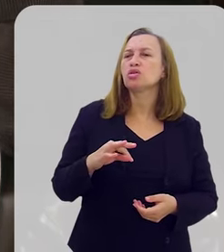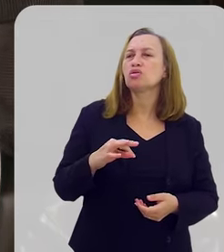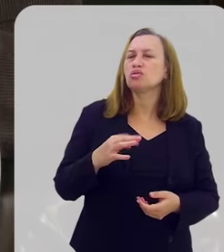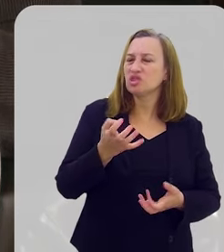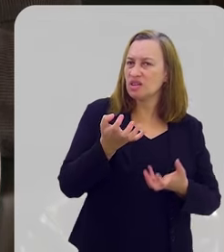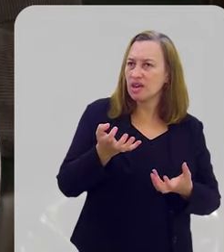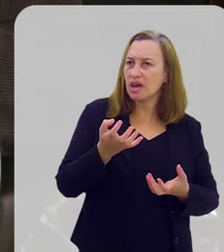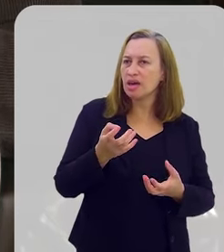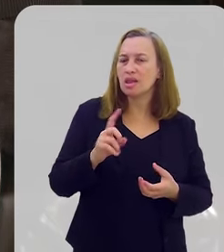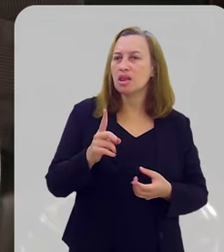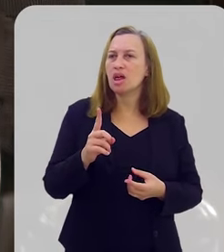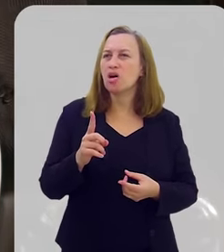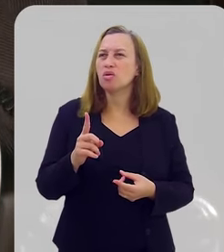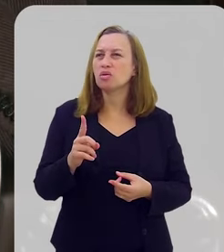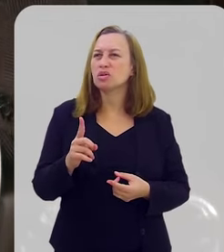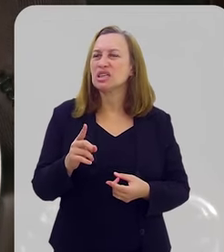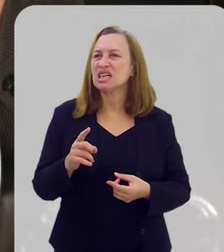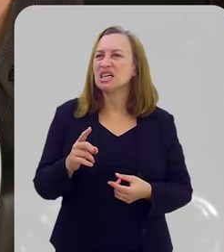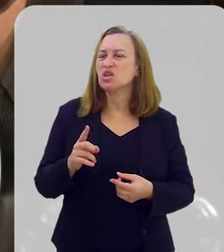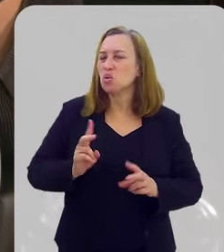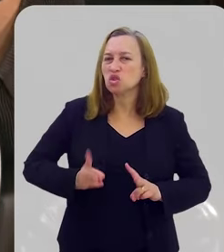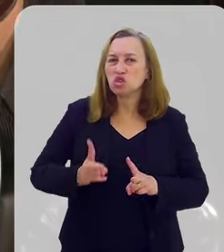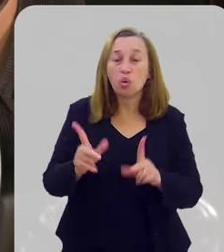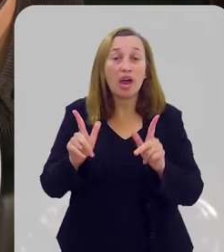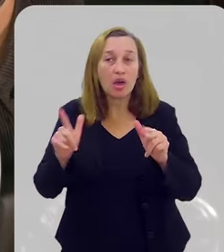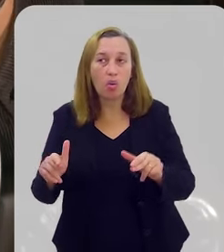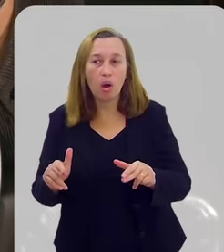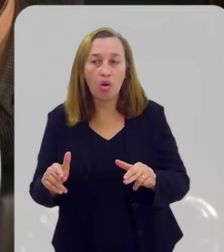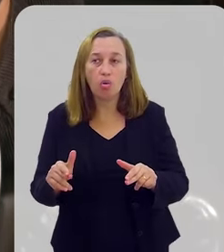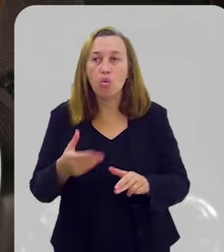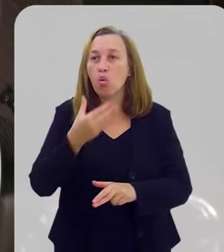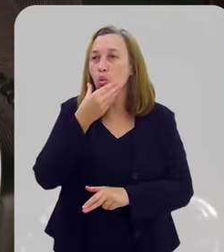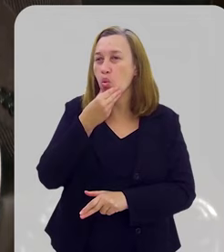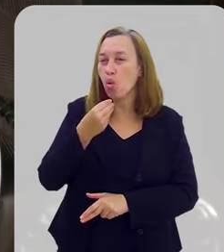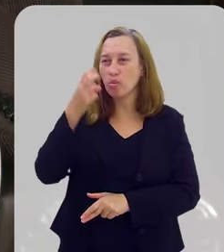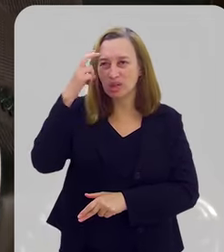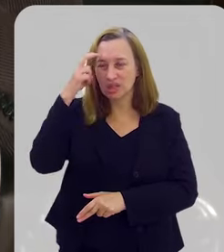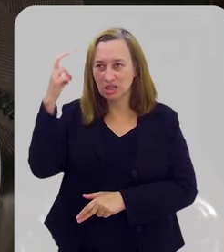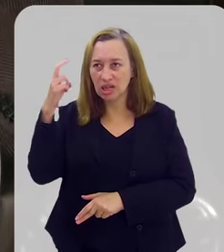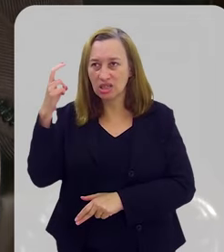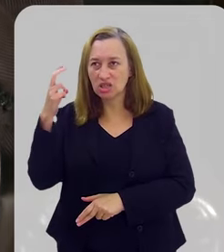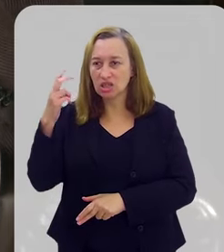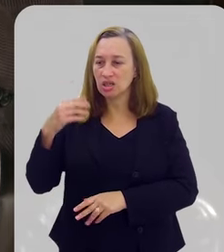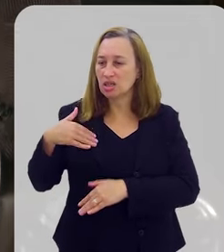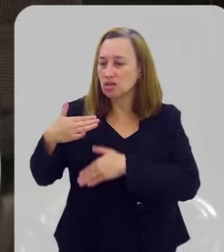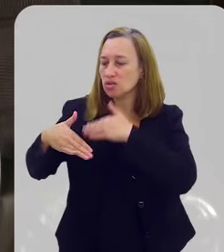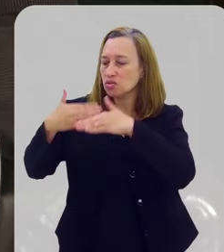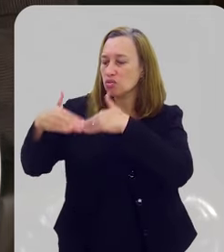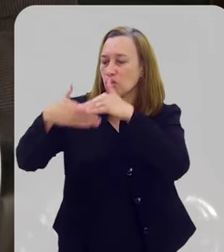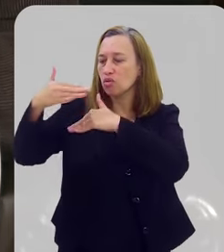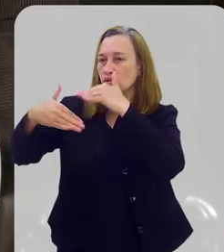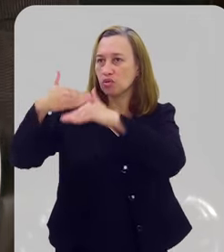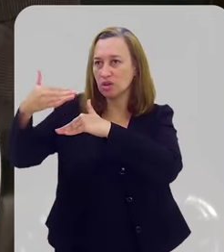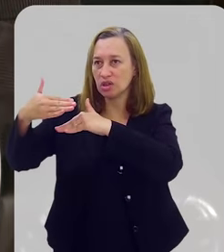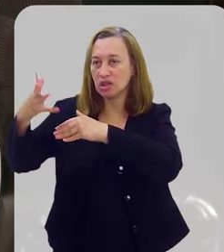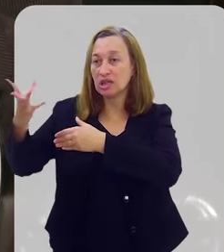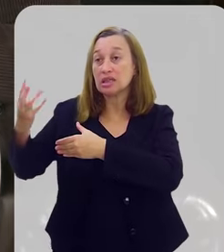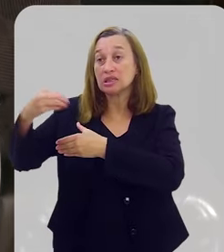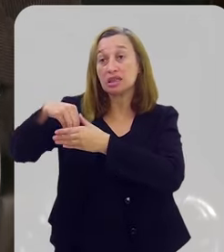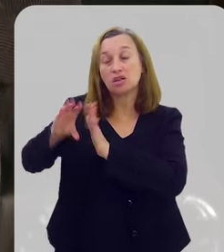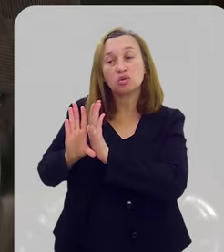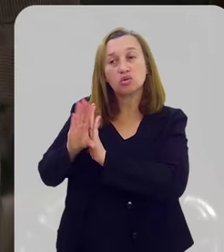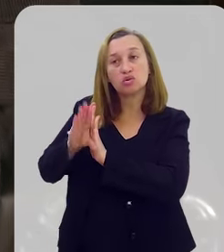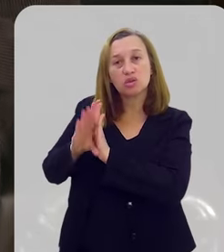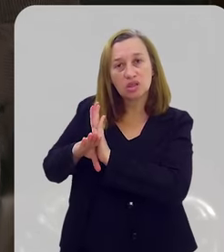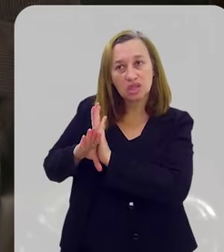que você quer. Não uma constância de ser a mesma coisa, porque o homem sábio é aquele que ele evolui positivamente dentro